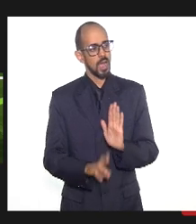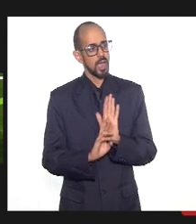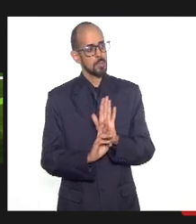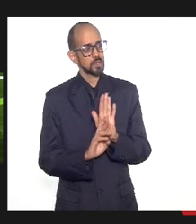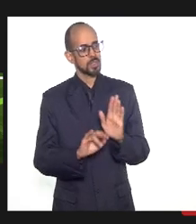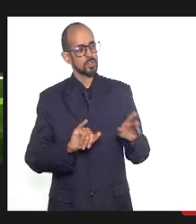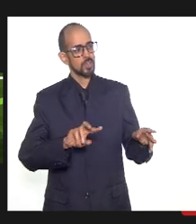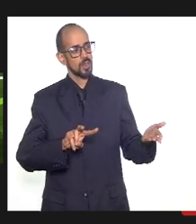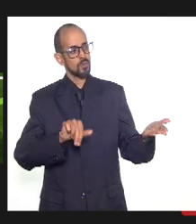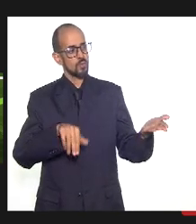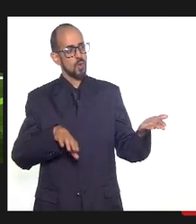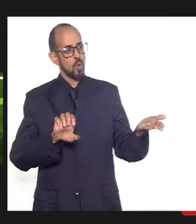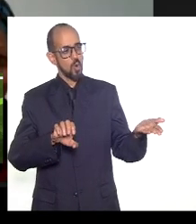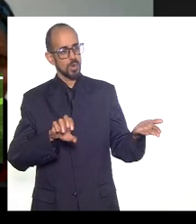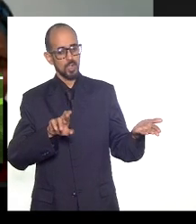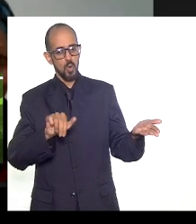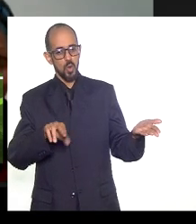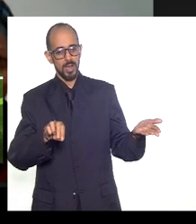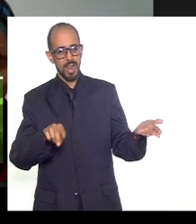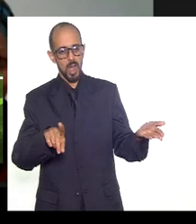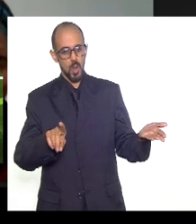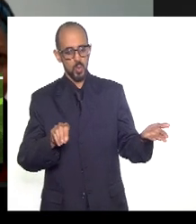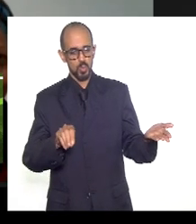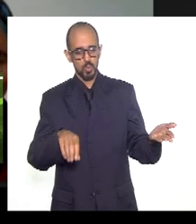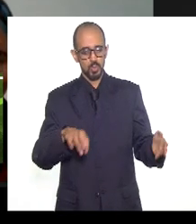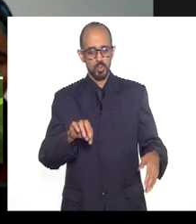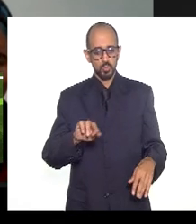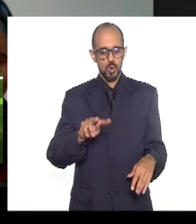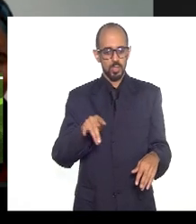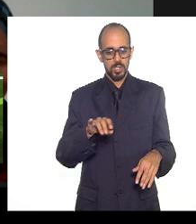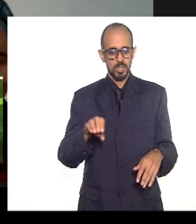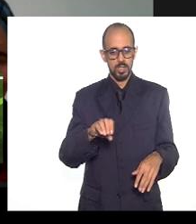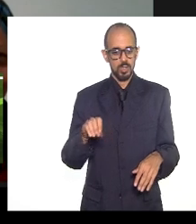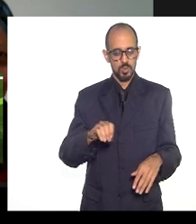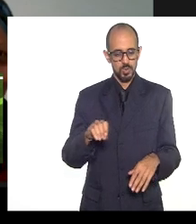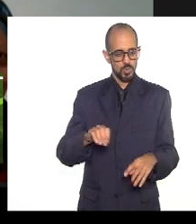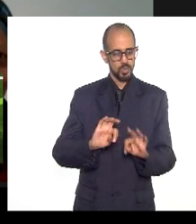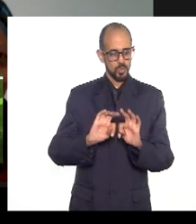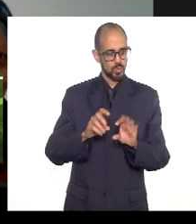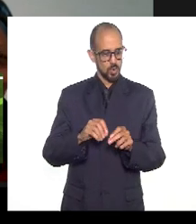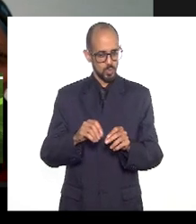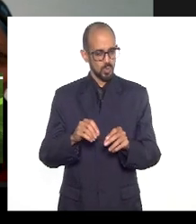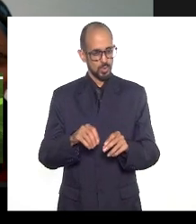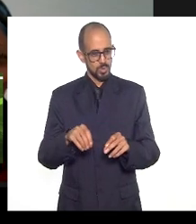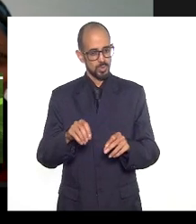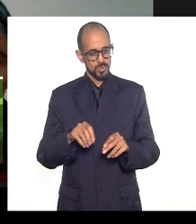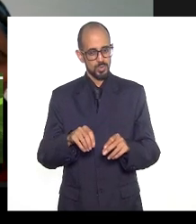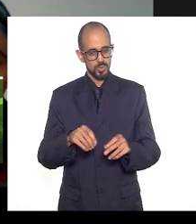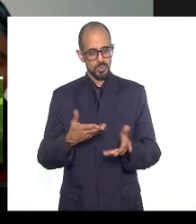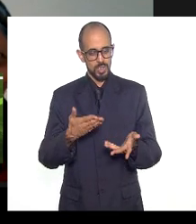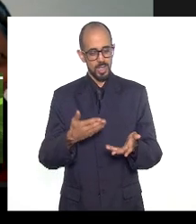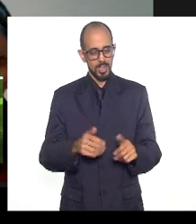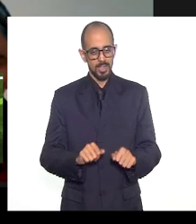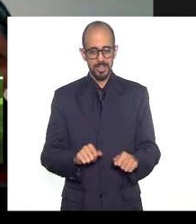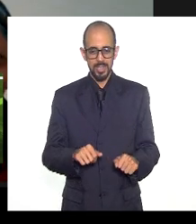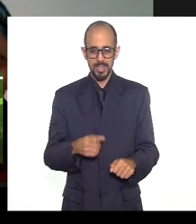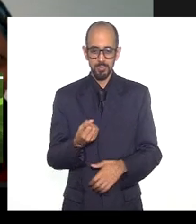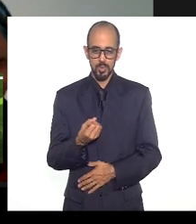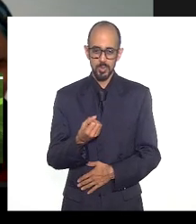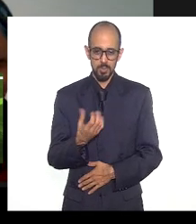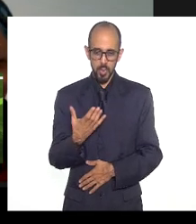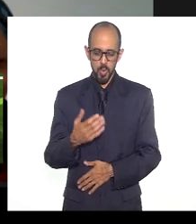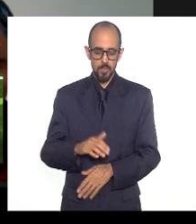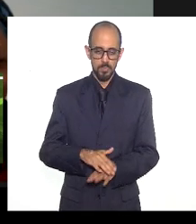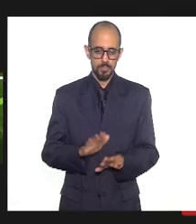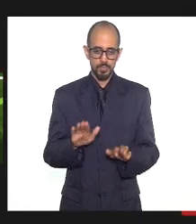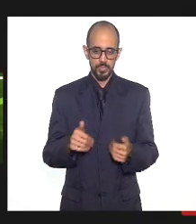Ivone, Ronaldo, Toninho, o pessoal todo aí, né? E é isso. Hoje,